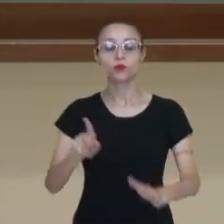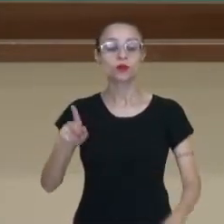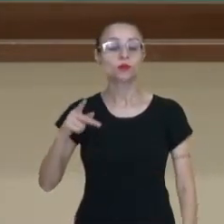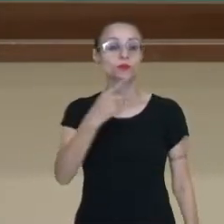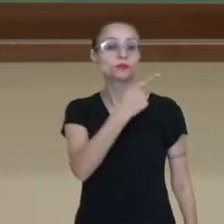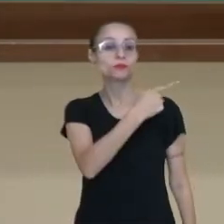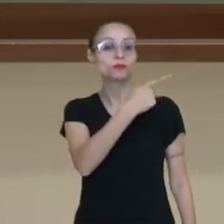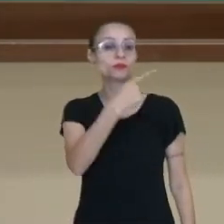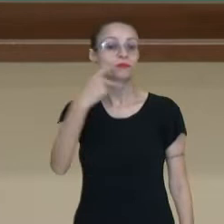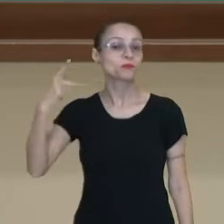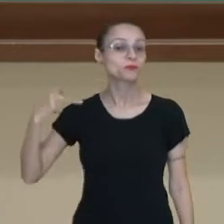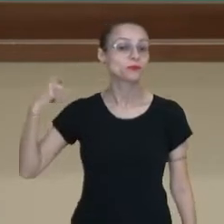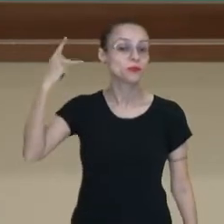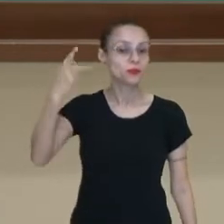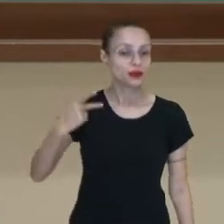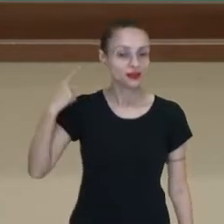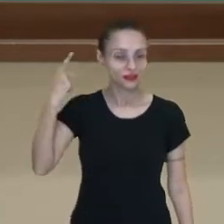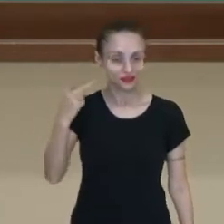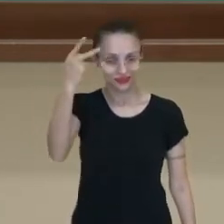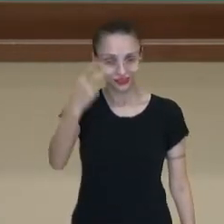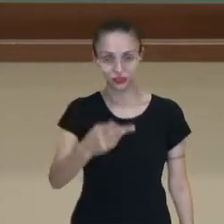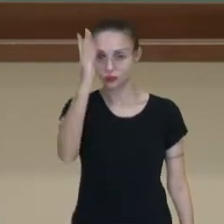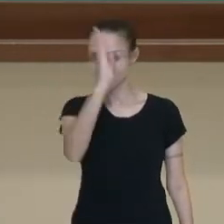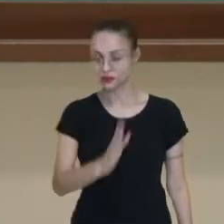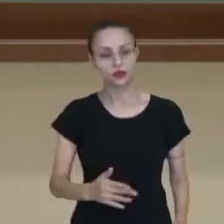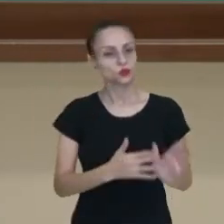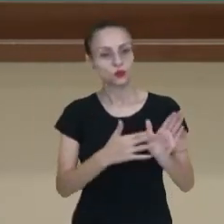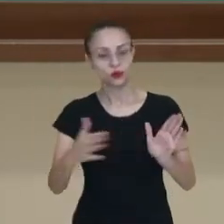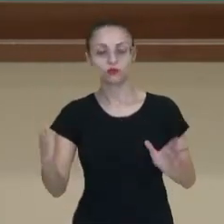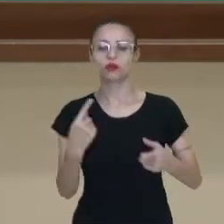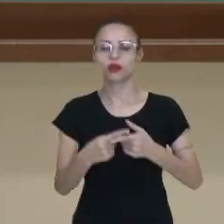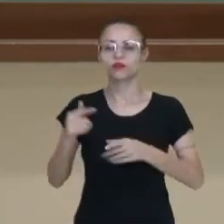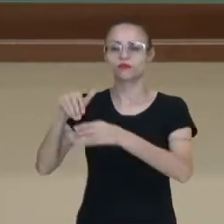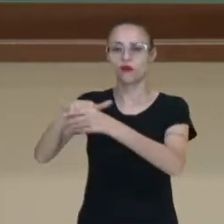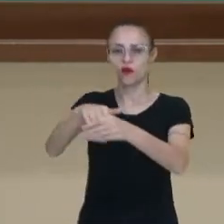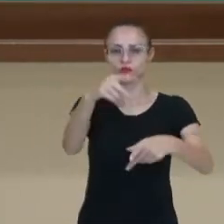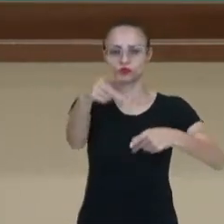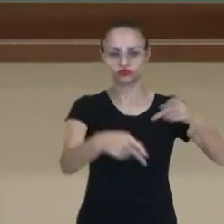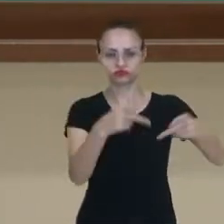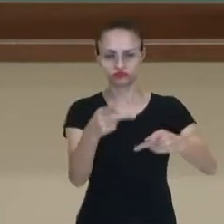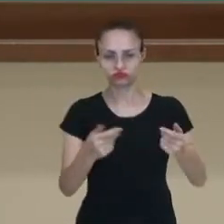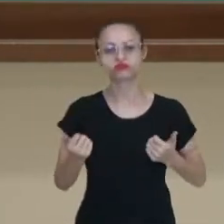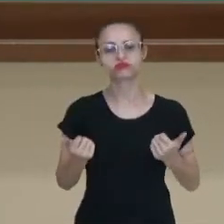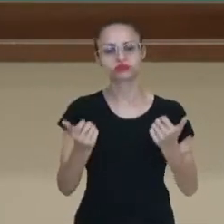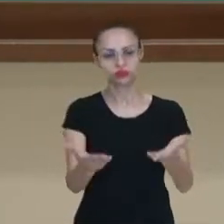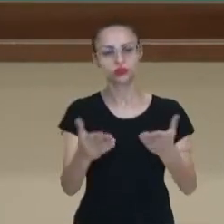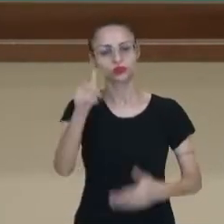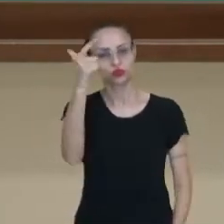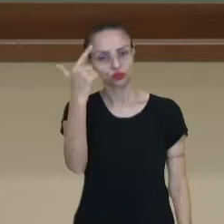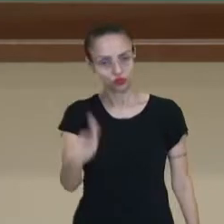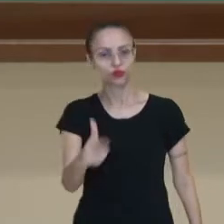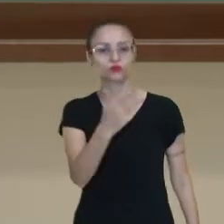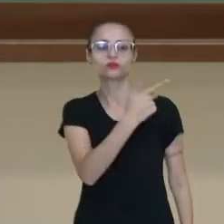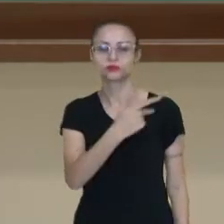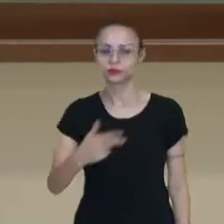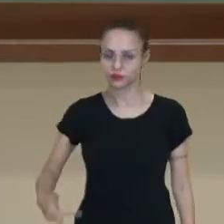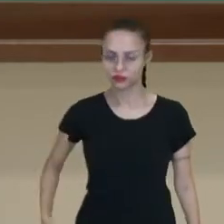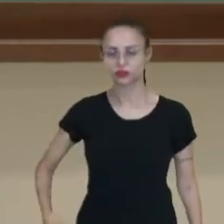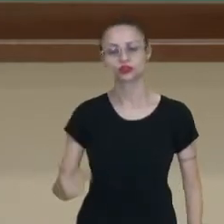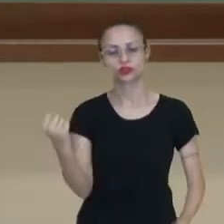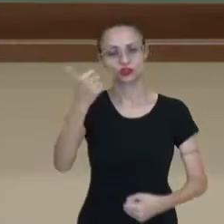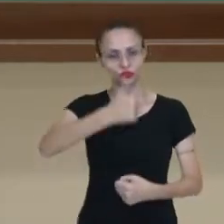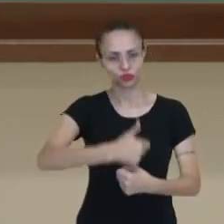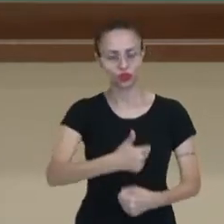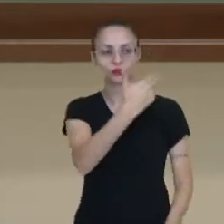Brasil, mas que não vigorou por muito tempo, já que um plebiscito devolveu ao presidente João Goulart o cargo de chefe